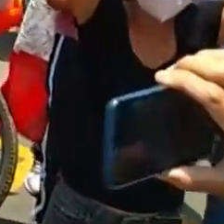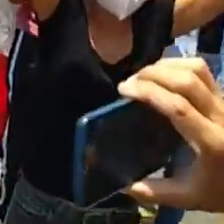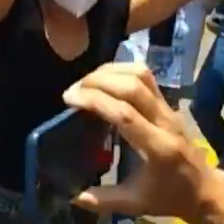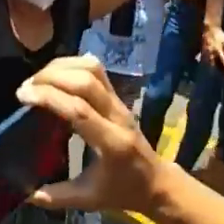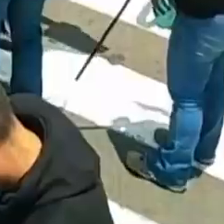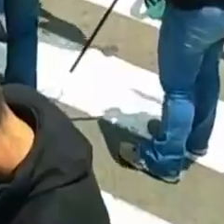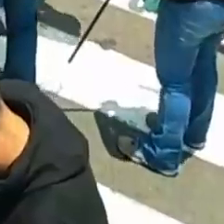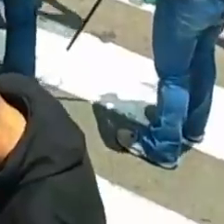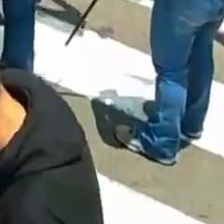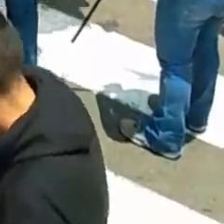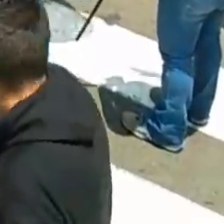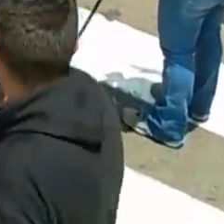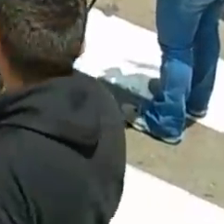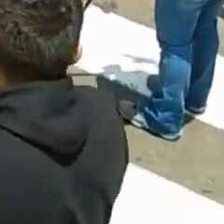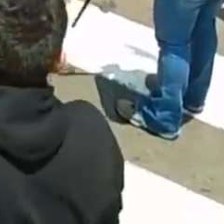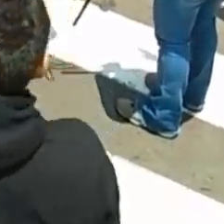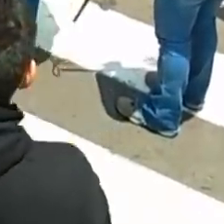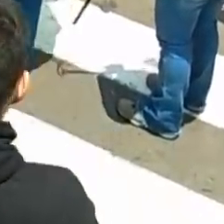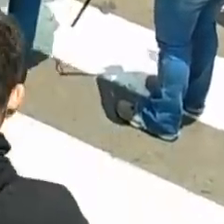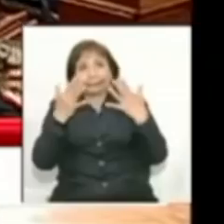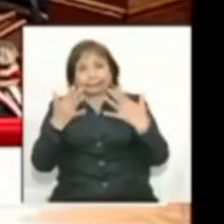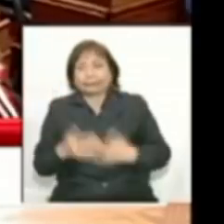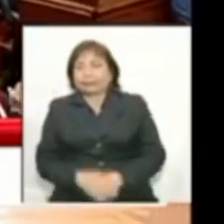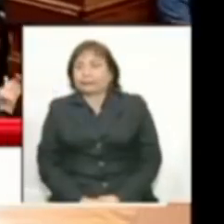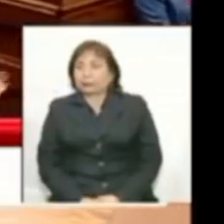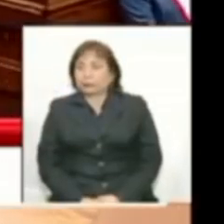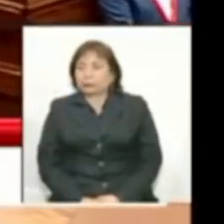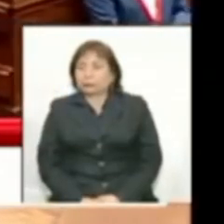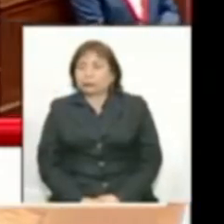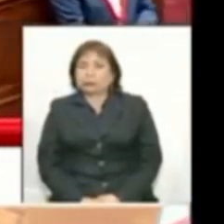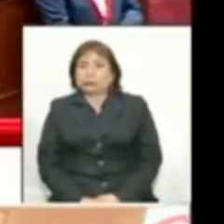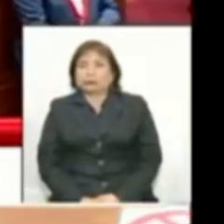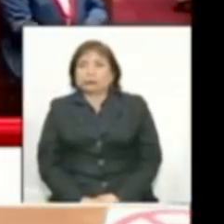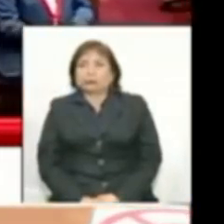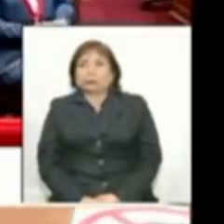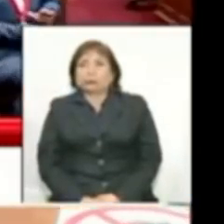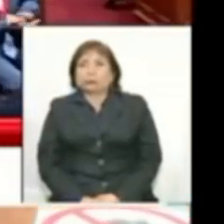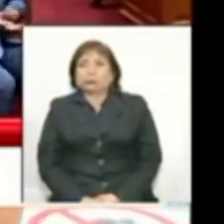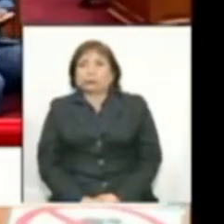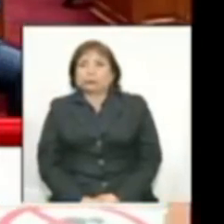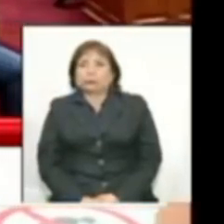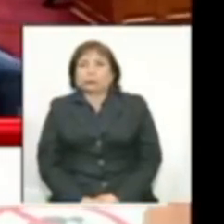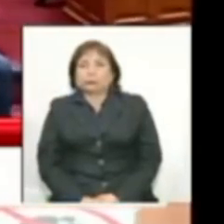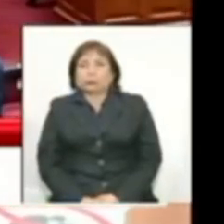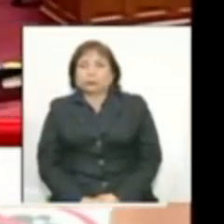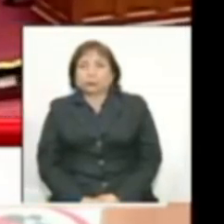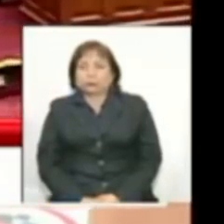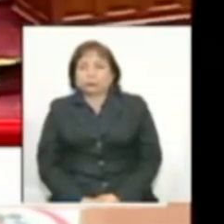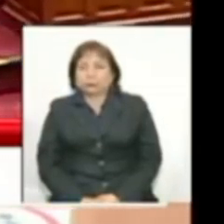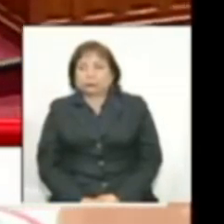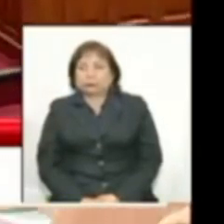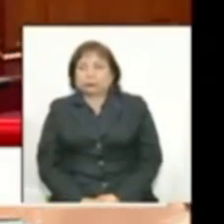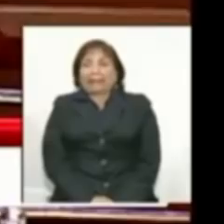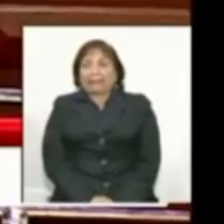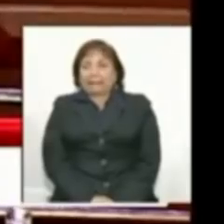um novo presidente que consiga pacificar o país. Uma sessão está marcada para esta noite para que os congressistas definam um sucessor